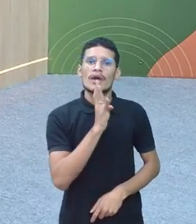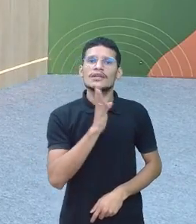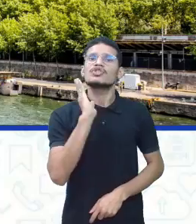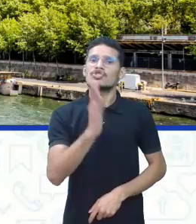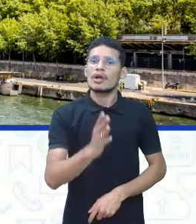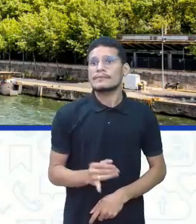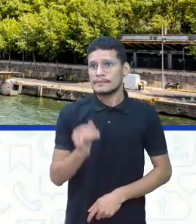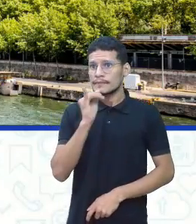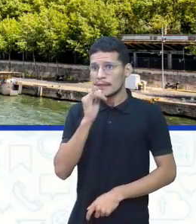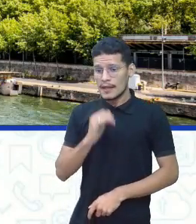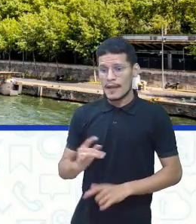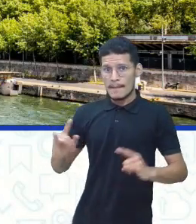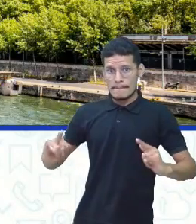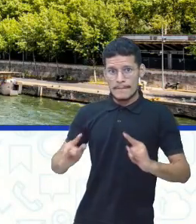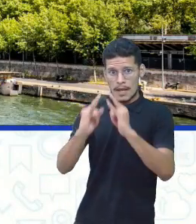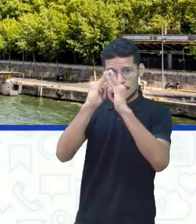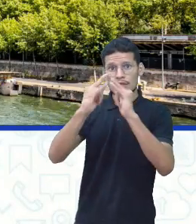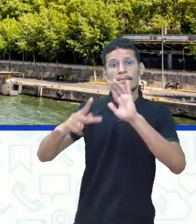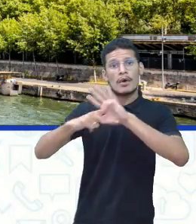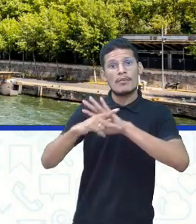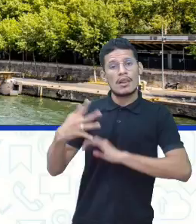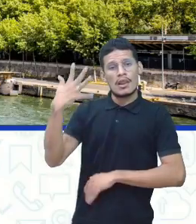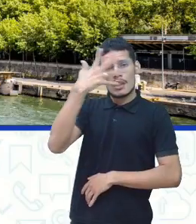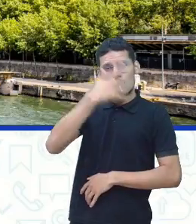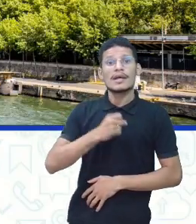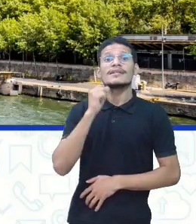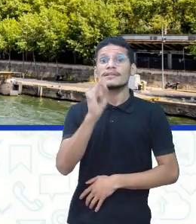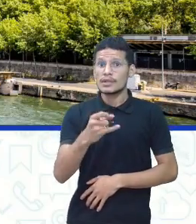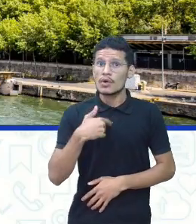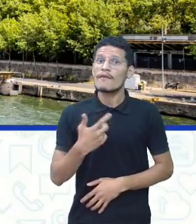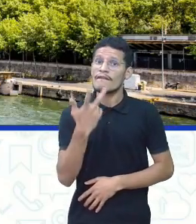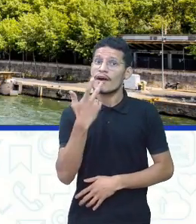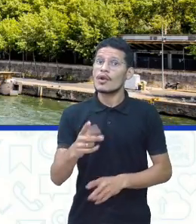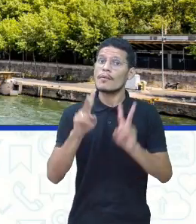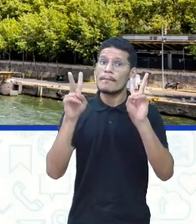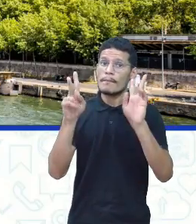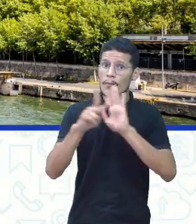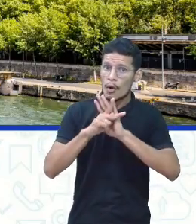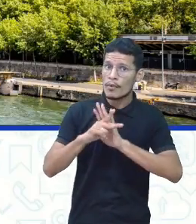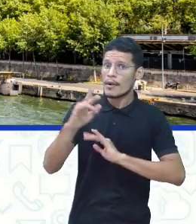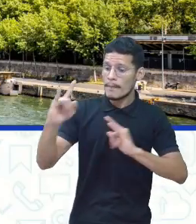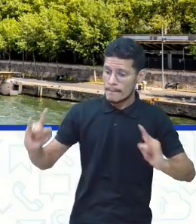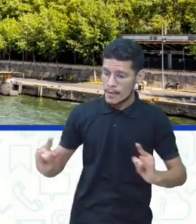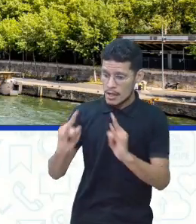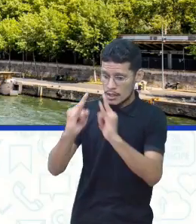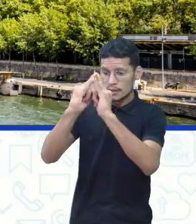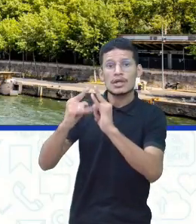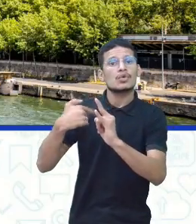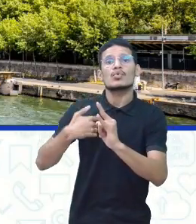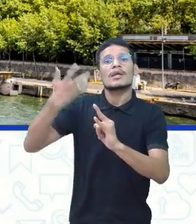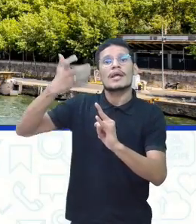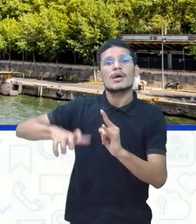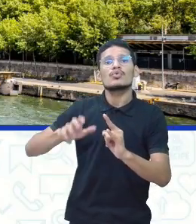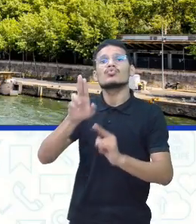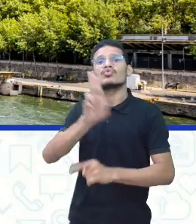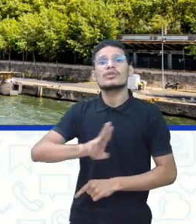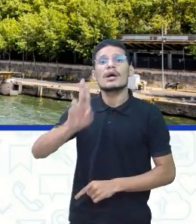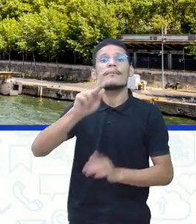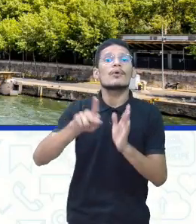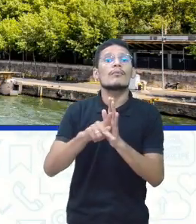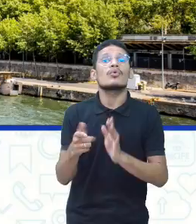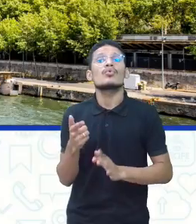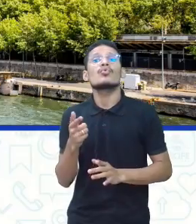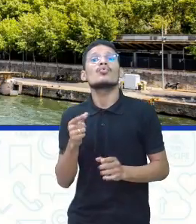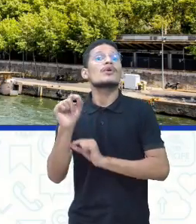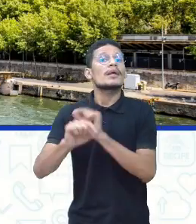é linda, Paris é uma cidade lá na França. Se eu quero falar de Paris, mas eu não quero utilizar a palavra Paris, eu utilizo